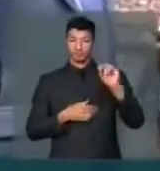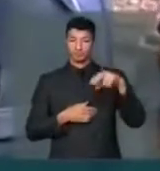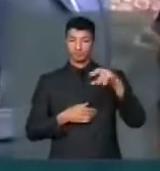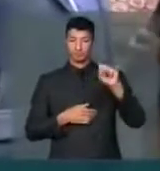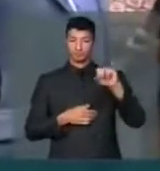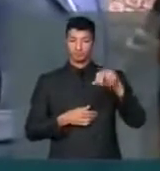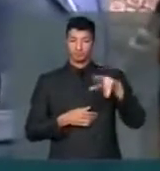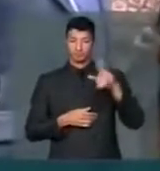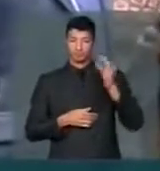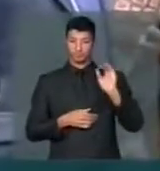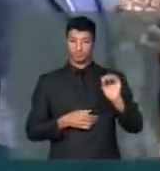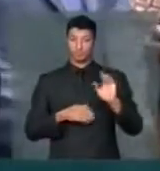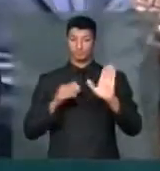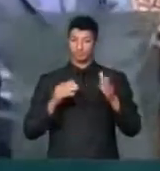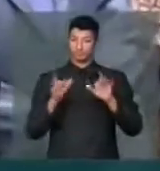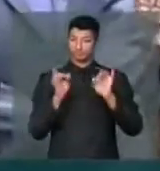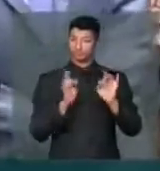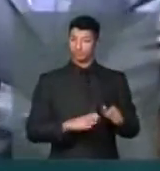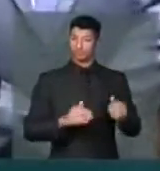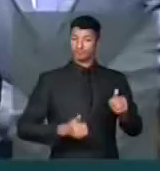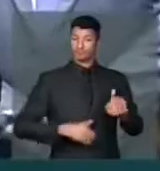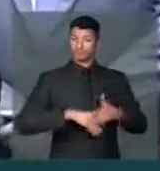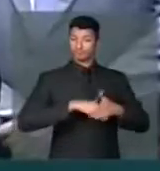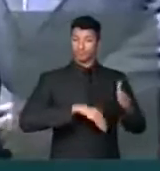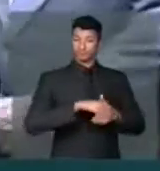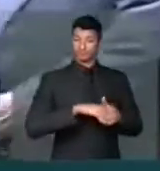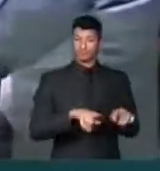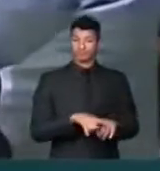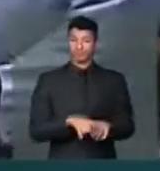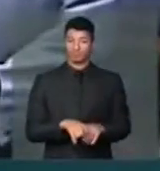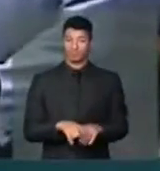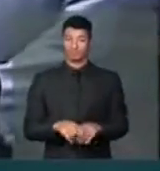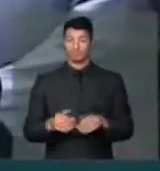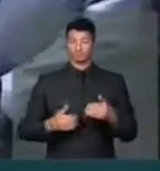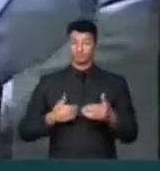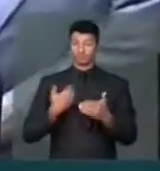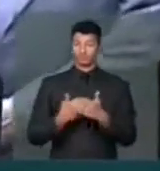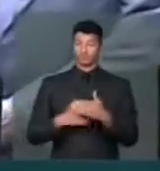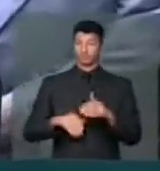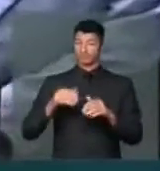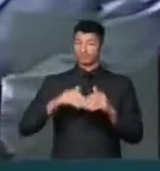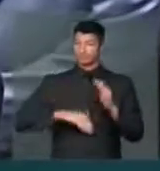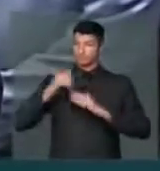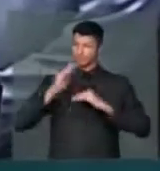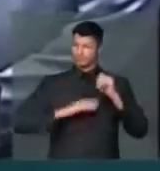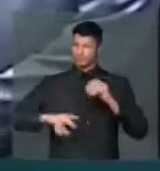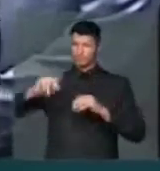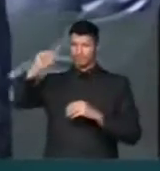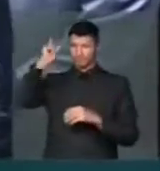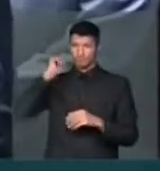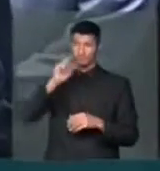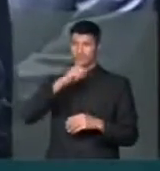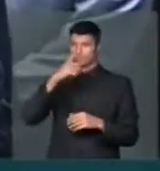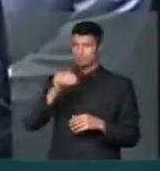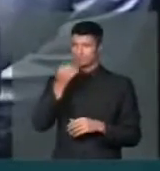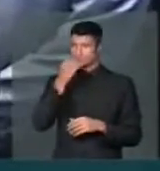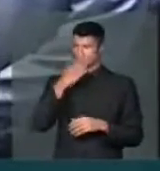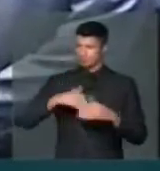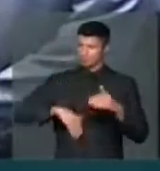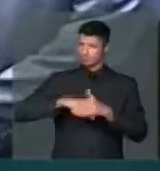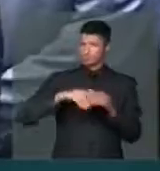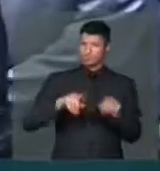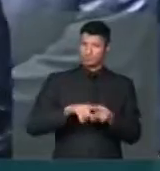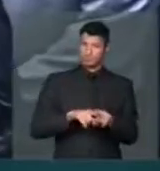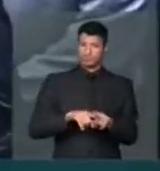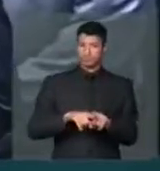Afonsinho, que já deixou de jogar futebol profissional bastante tempo. Eles são bons de bola e bons